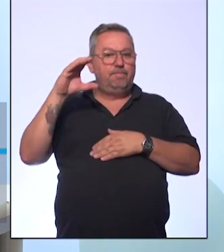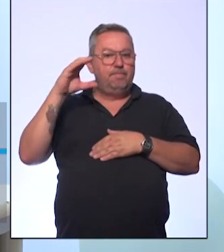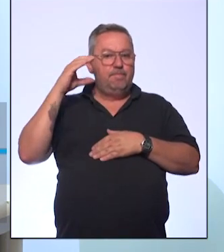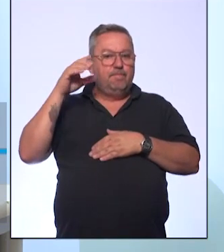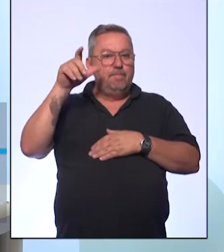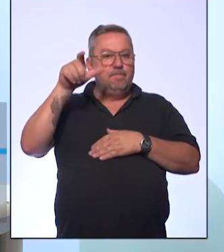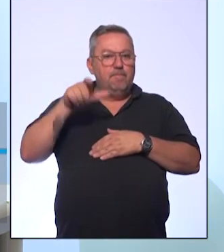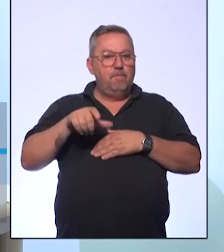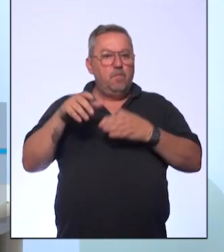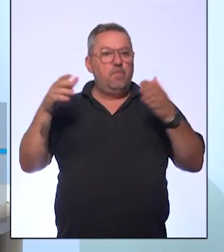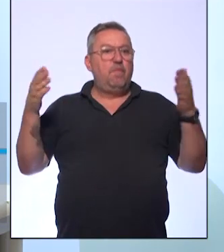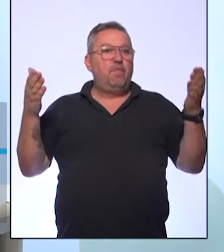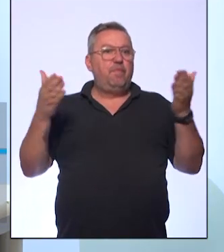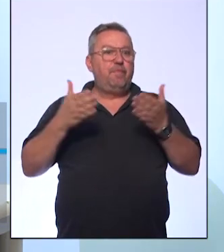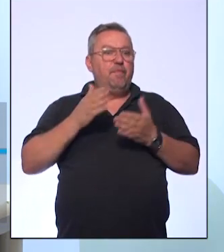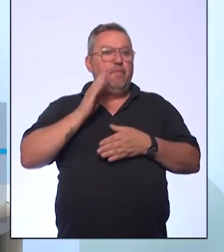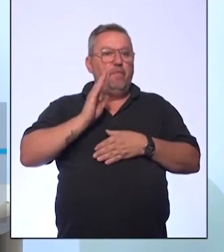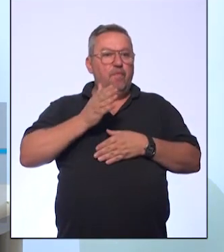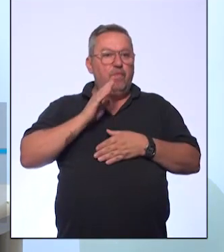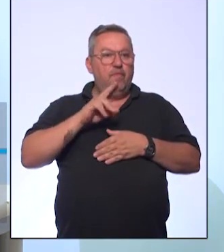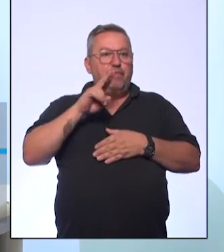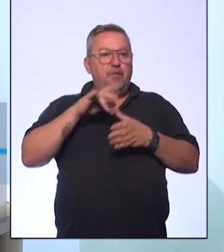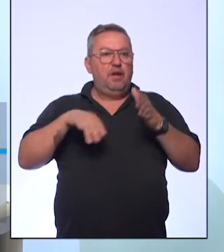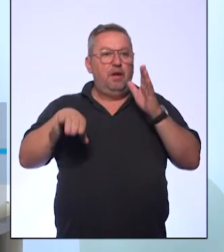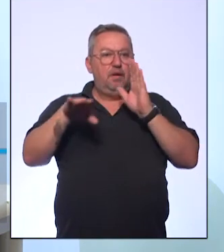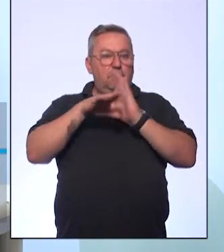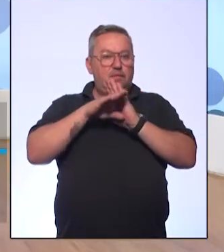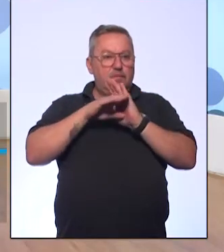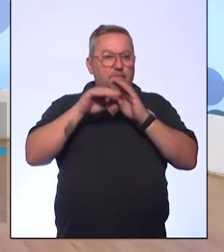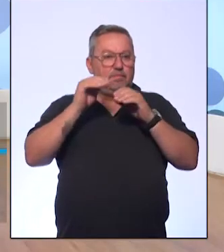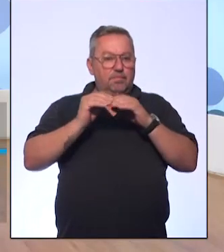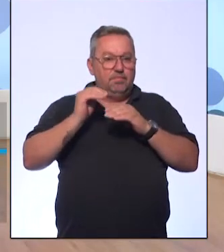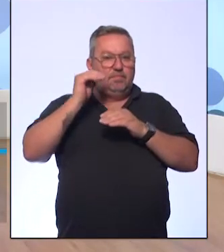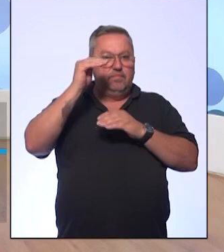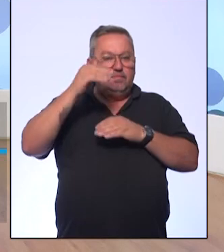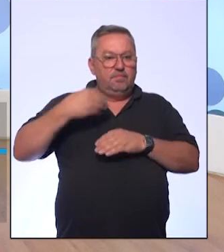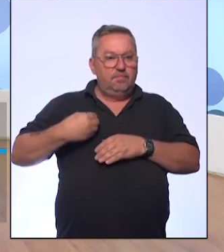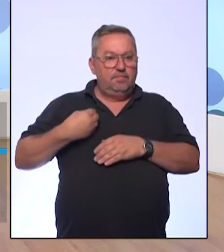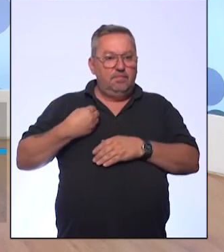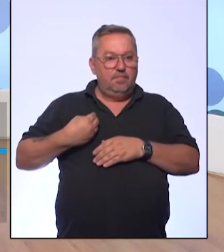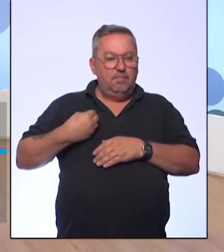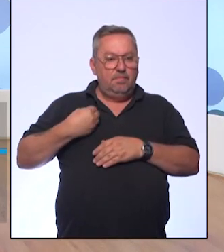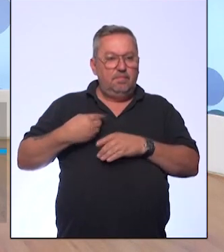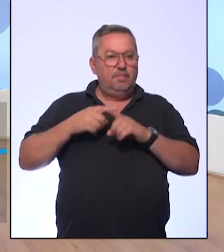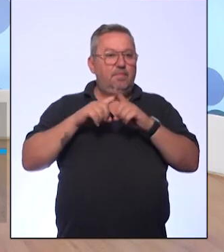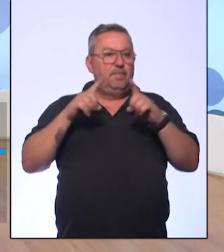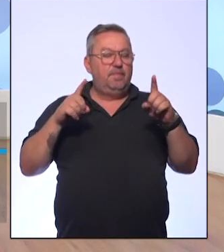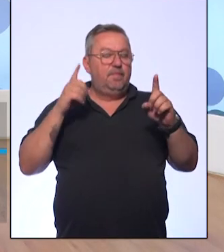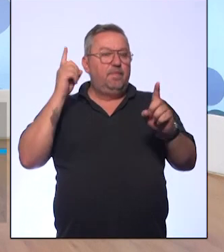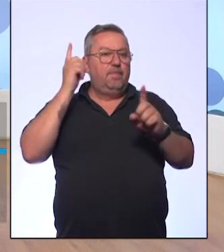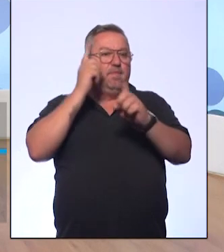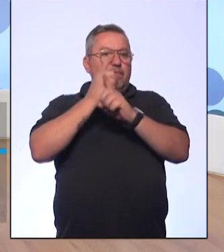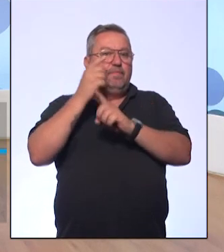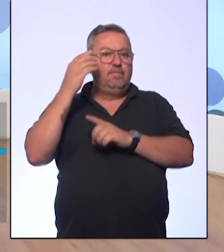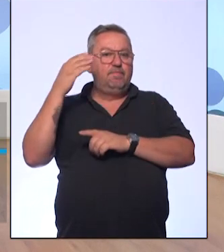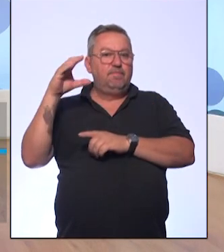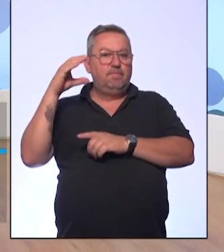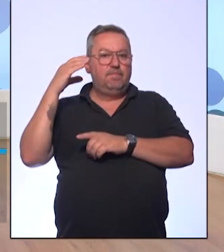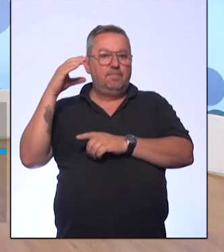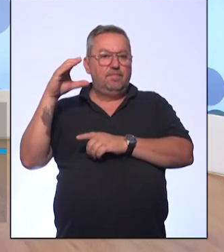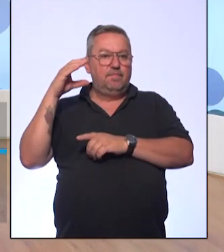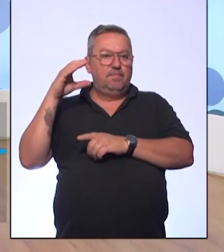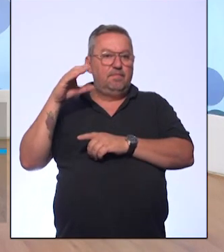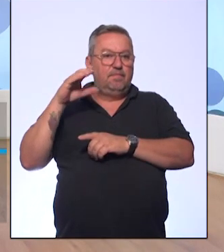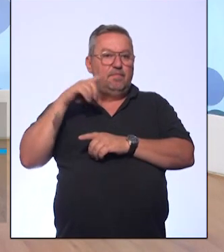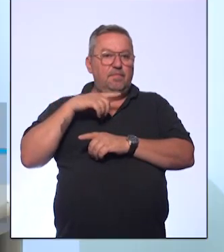né? Agora, daqui a pouquinho, a gente vai chegar já na etapa que a gente está vivendo, mas o encontro de cientistas que